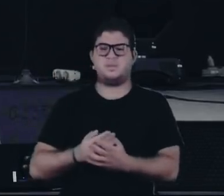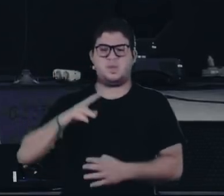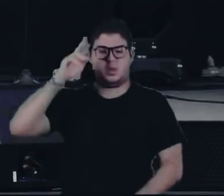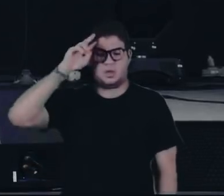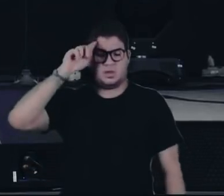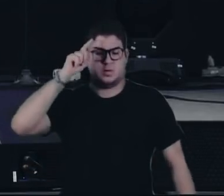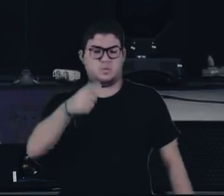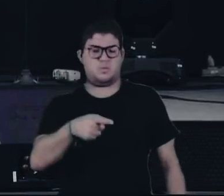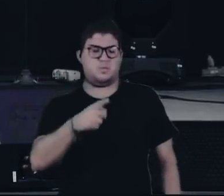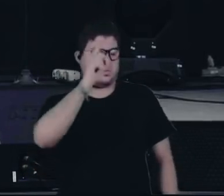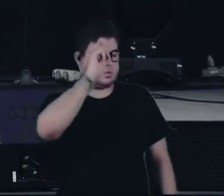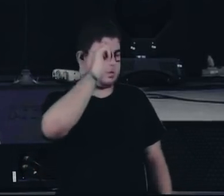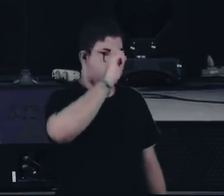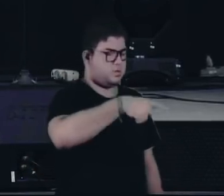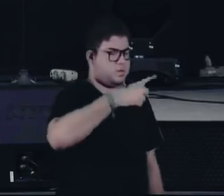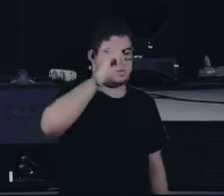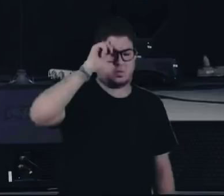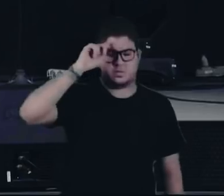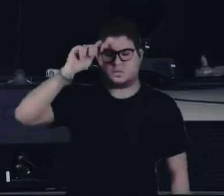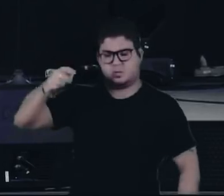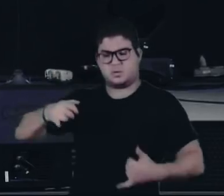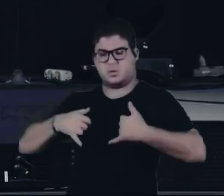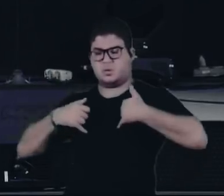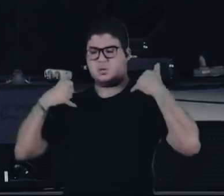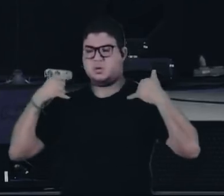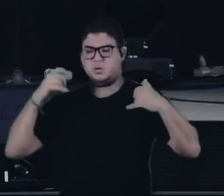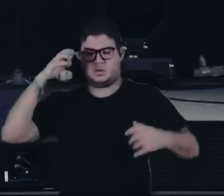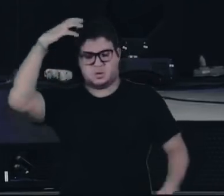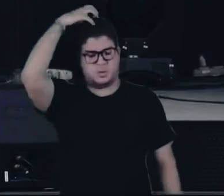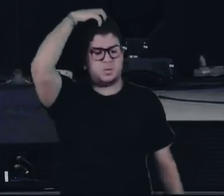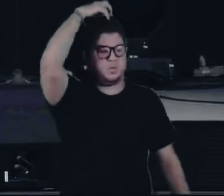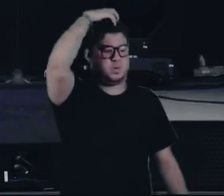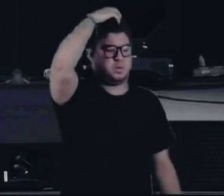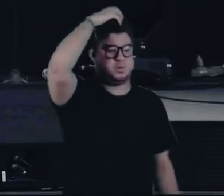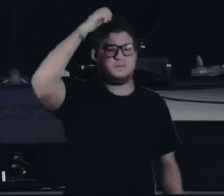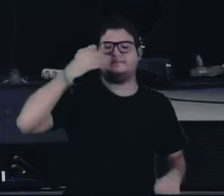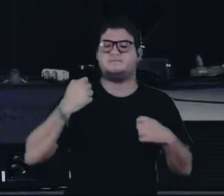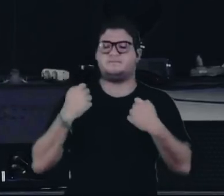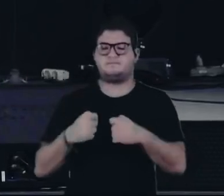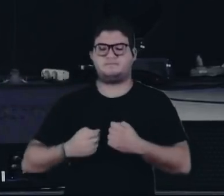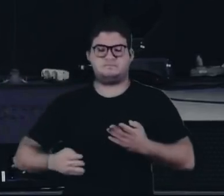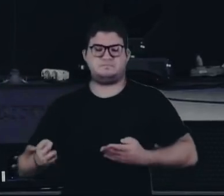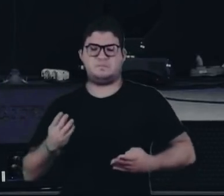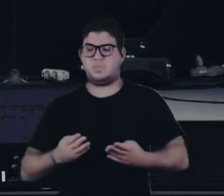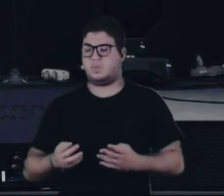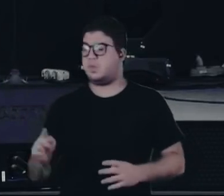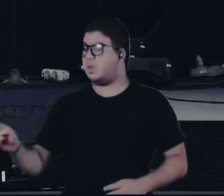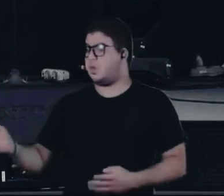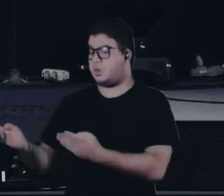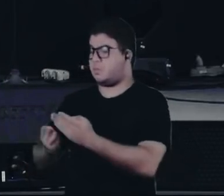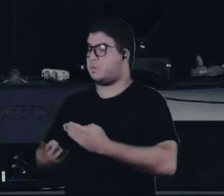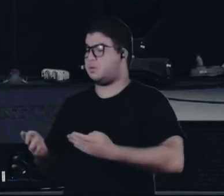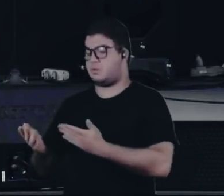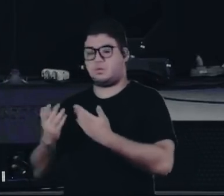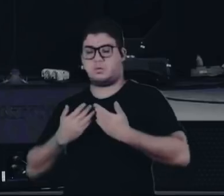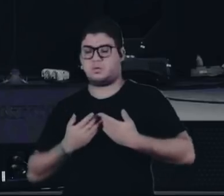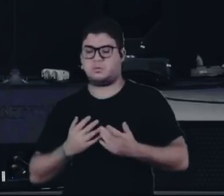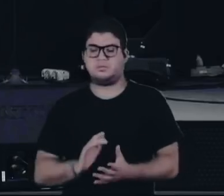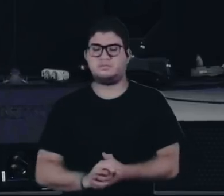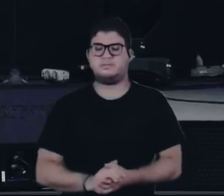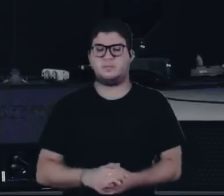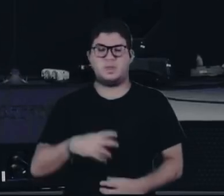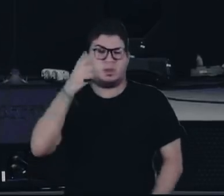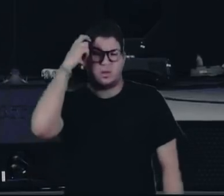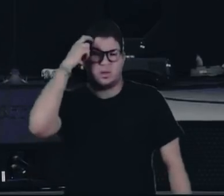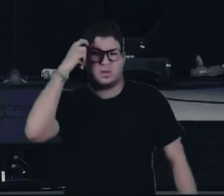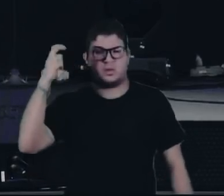mandam, elas são reis, são rainhas, precisam ser servidas sempre. Deixa eu te dizer, a